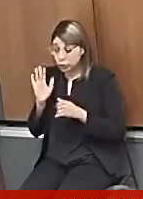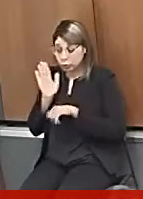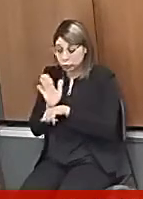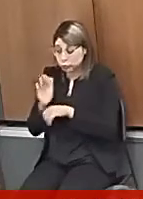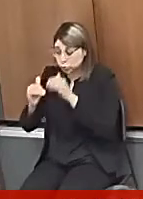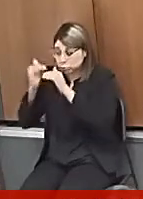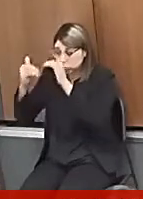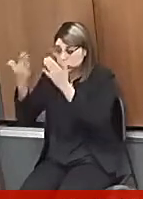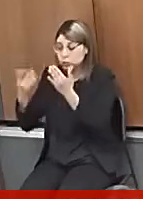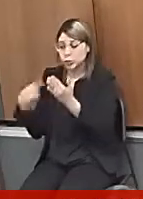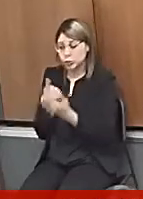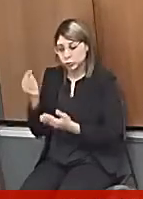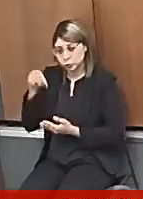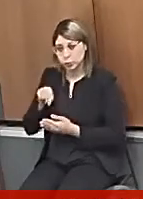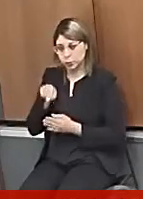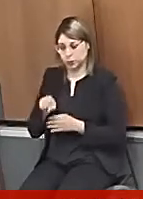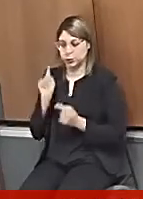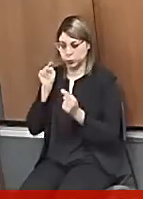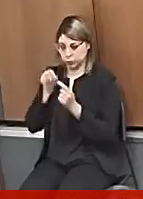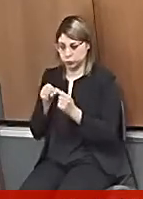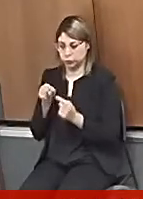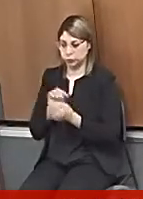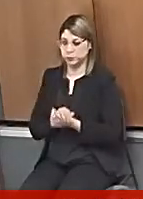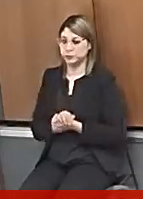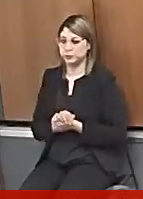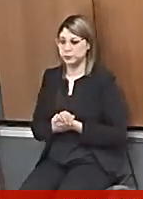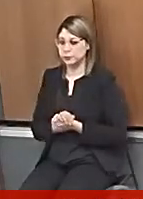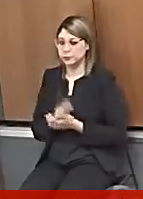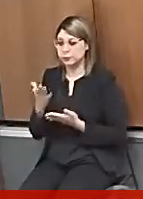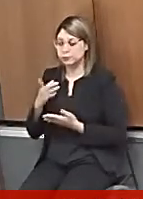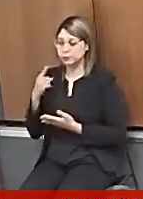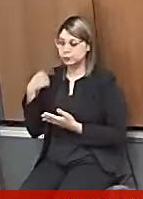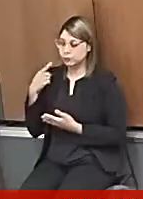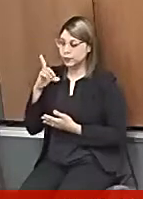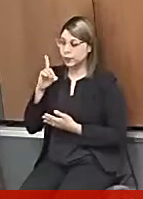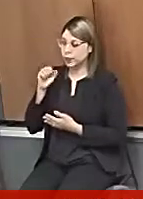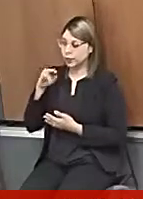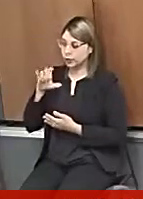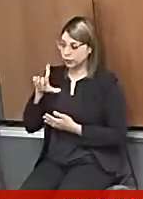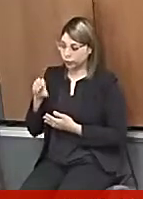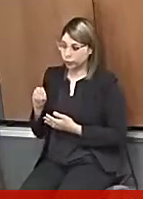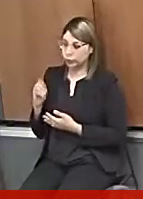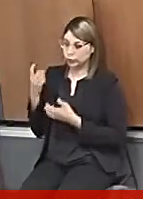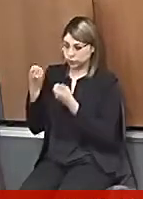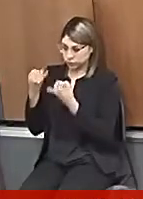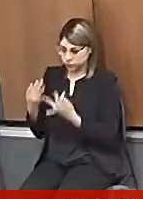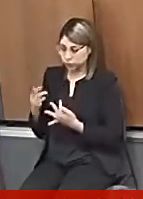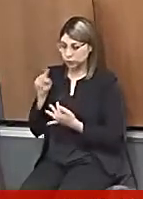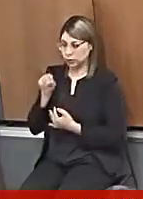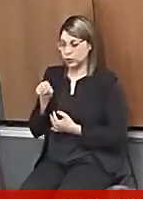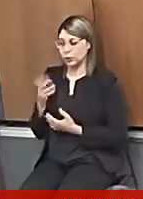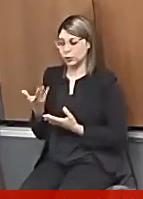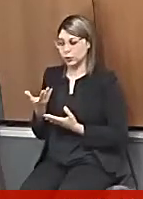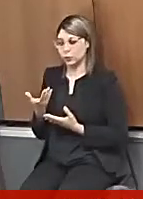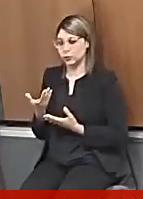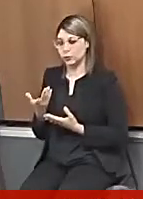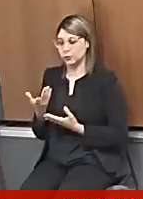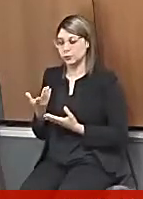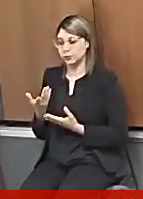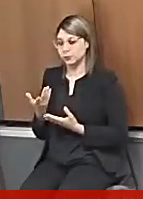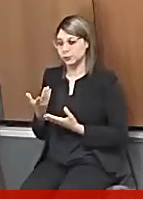e nós estamos aqui pra isso tá e quanto à doutor danilo também é que ele colocou essa questão aida